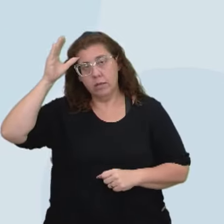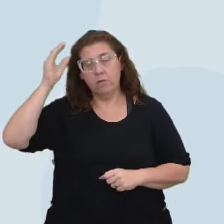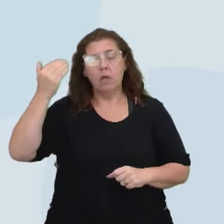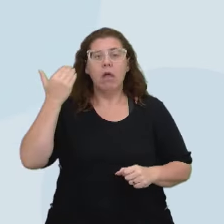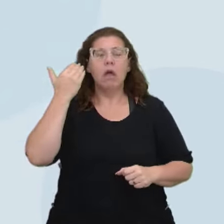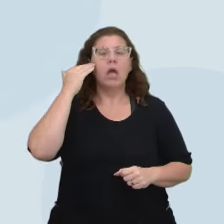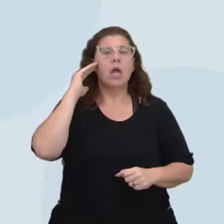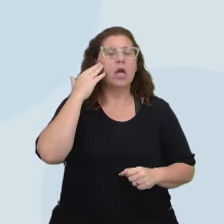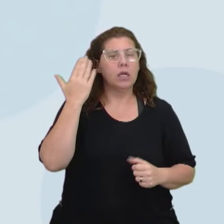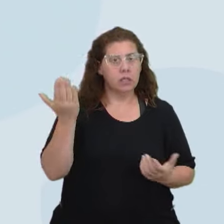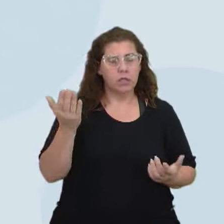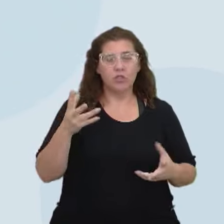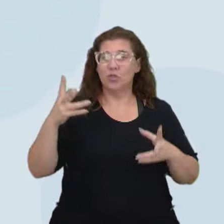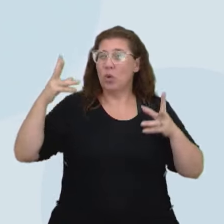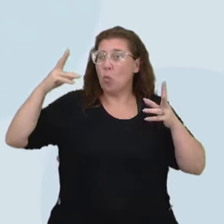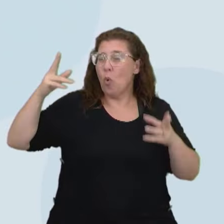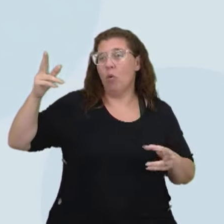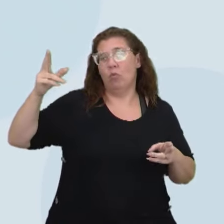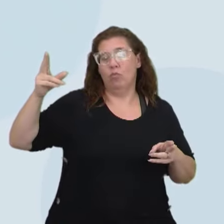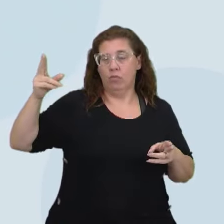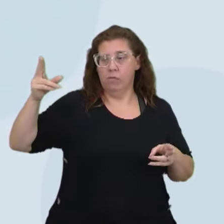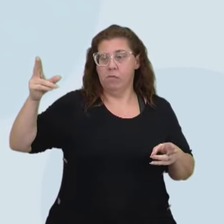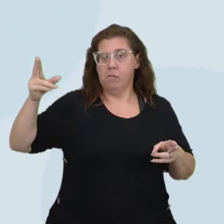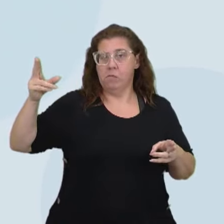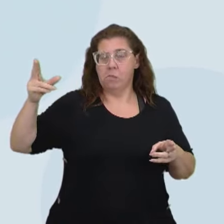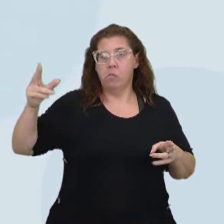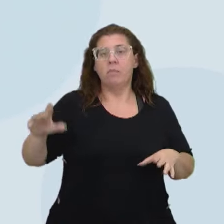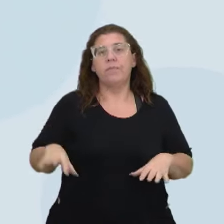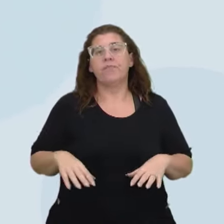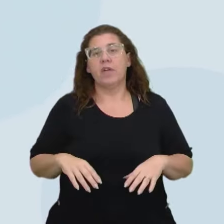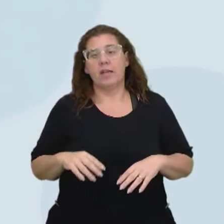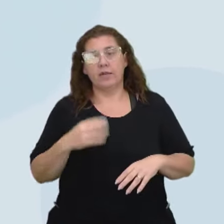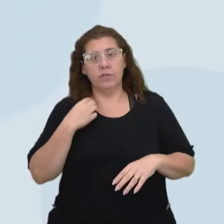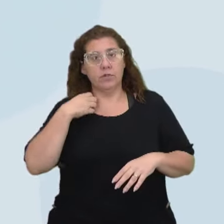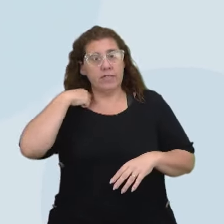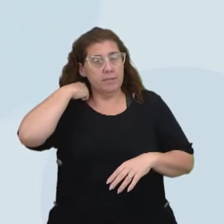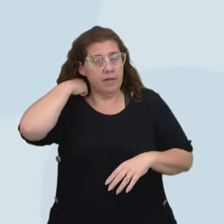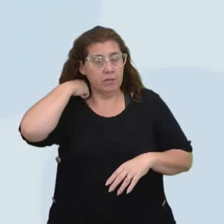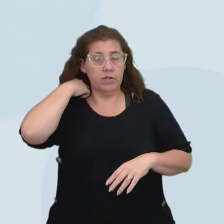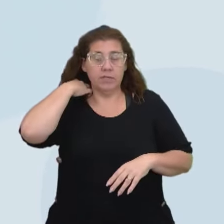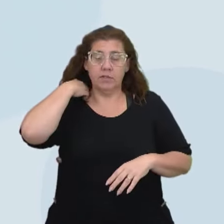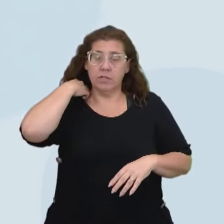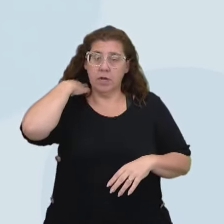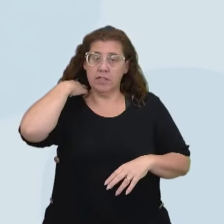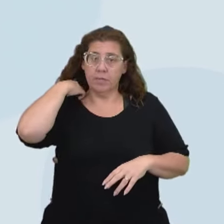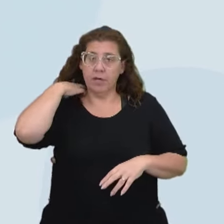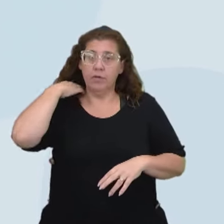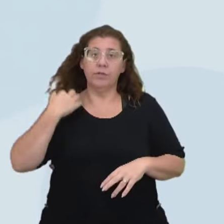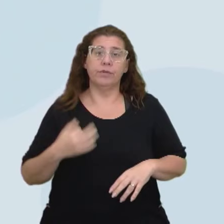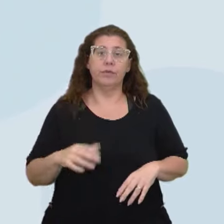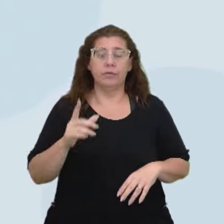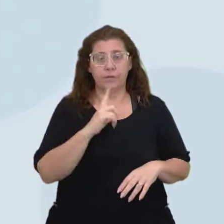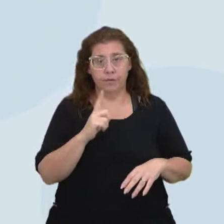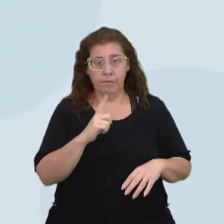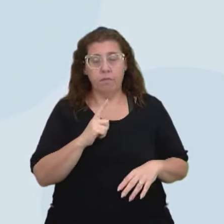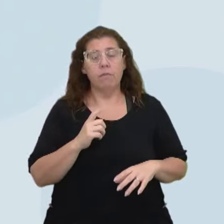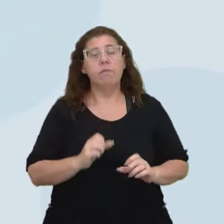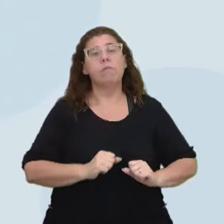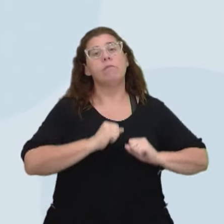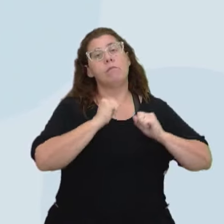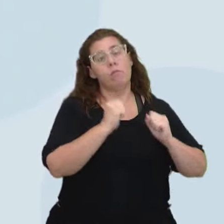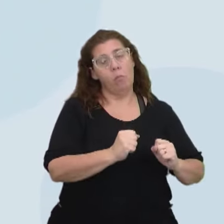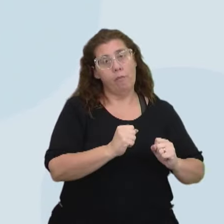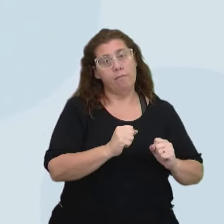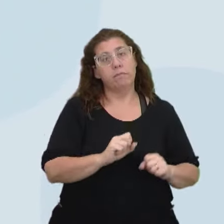entendidos como uma mesma coisa. É por isso que o título da nossa aula de hoje é Foucault e o Saber-Poder,